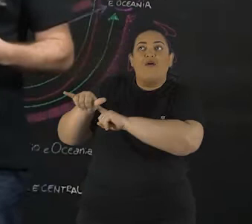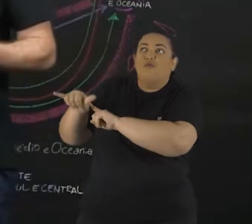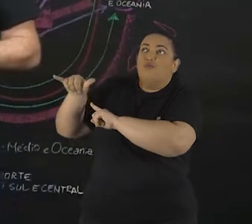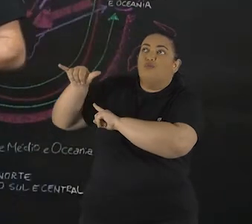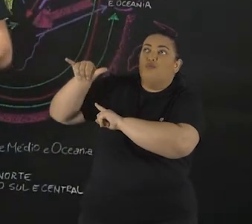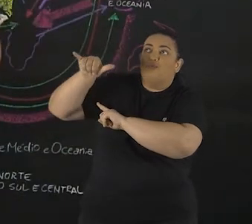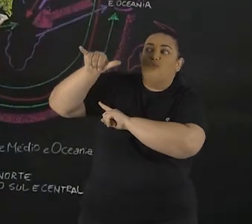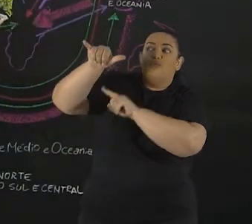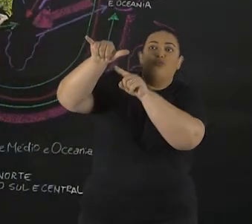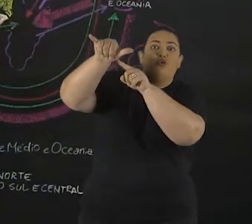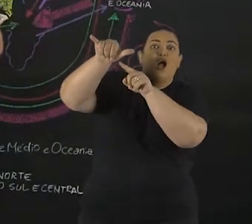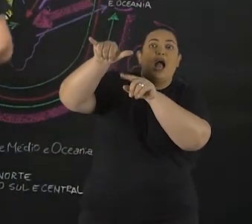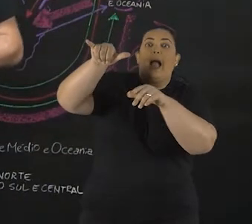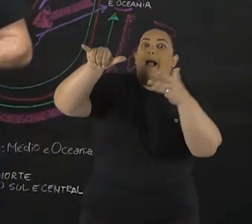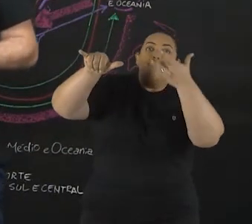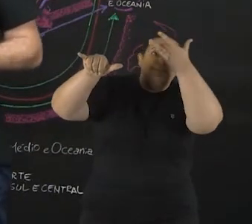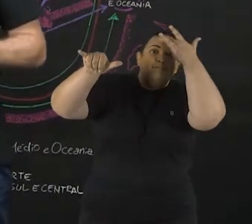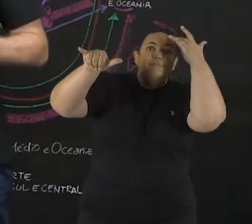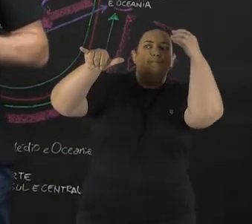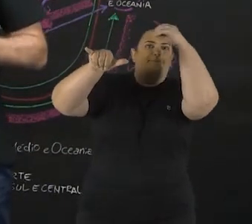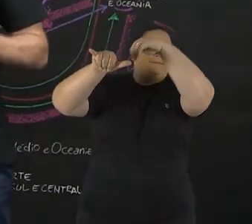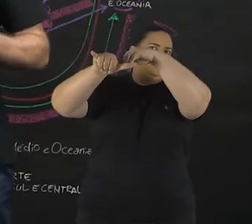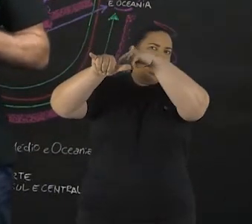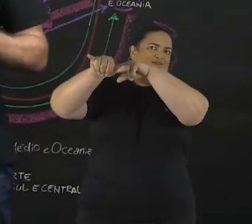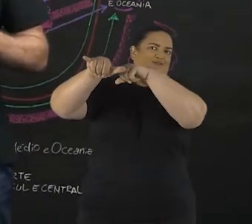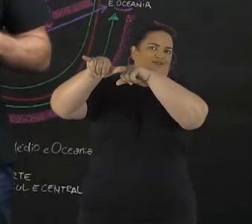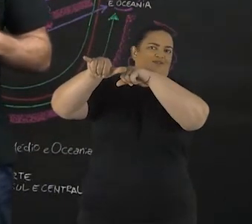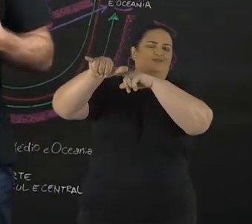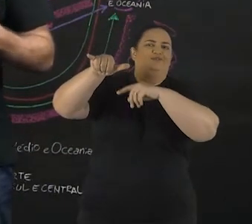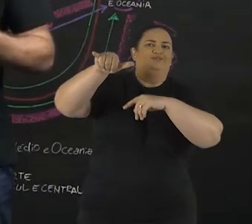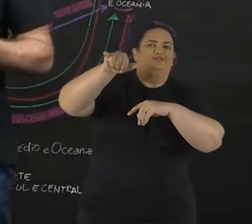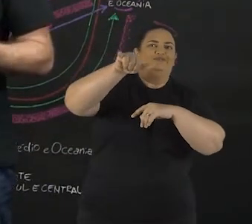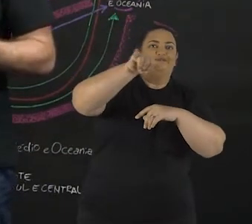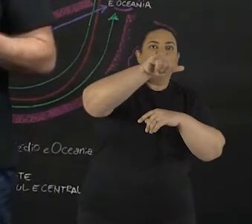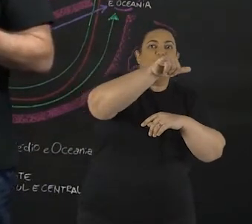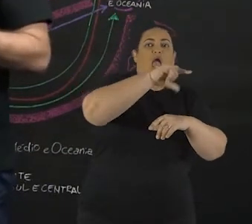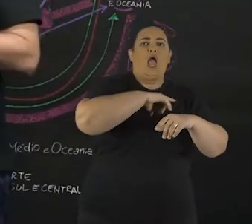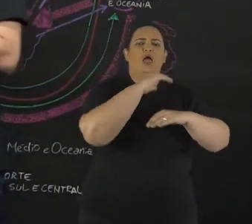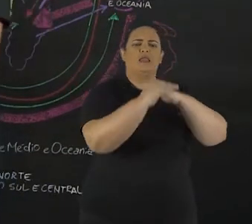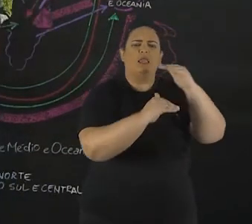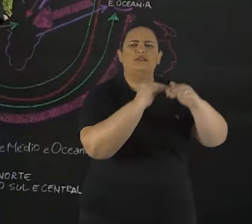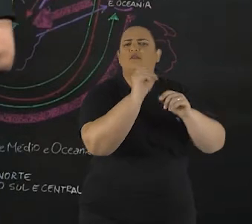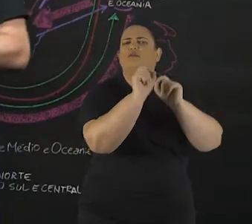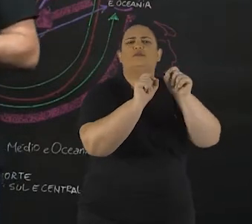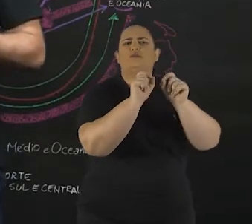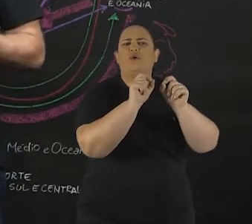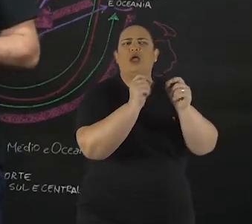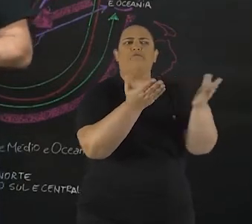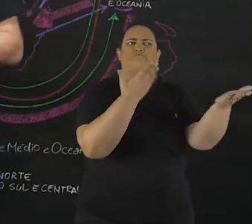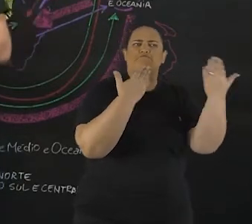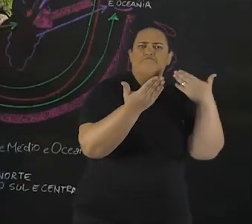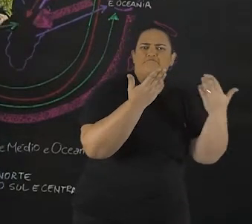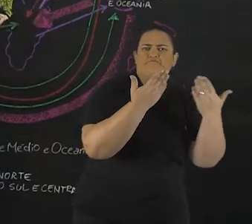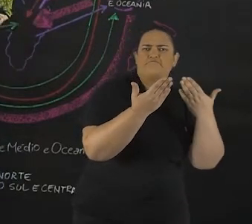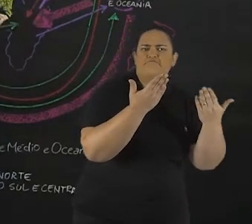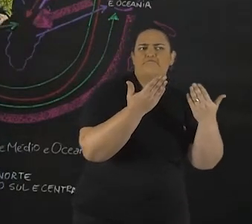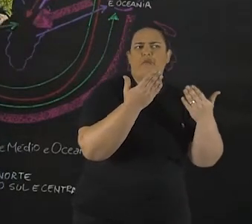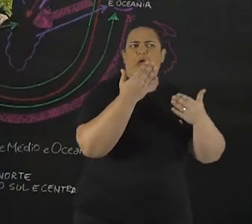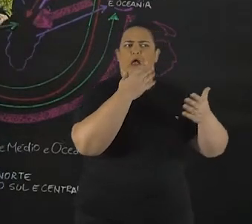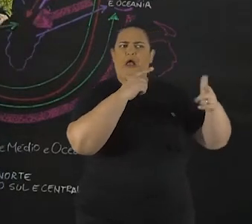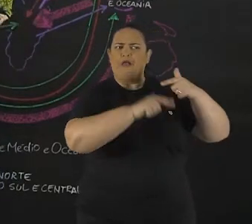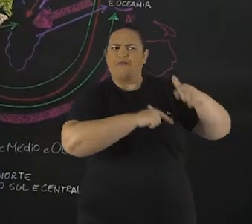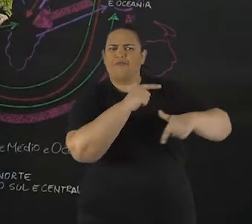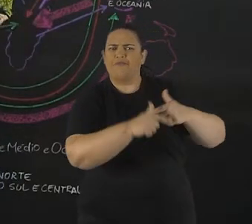de pessoas nesse processo todo. O fluxo de desenvolvimento de negócios, de tecnologia que faz